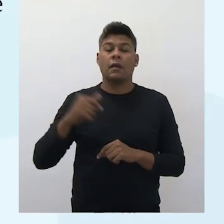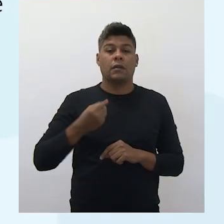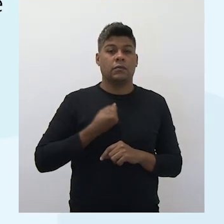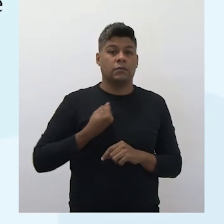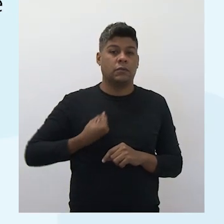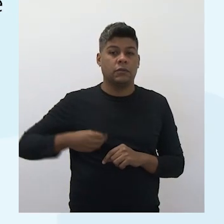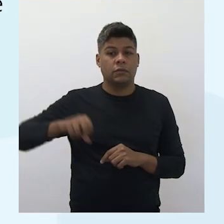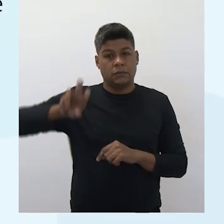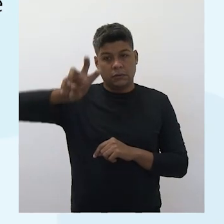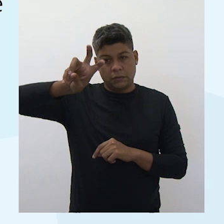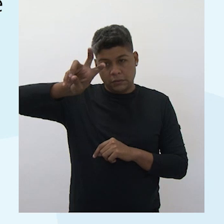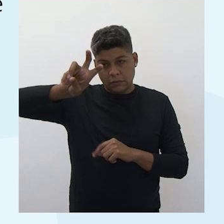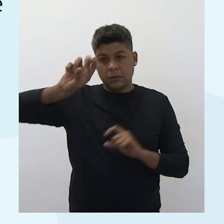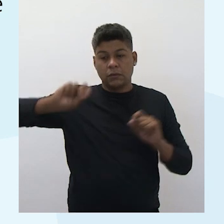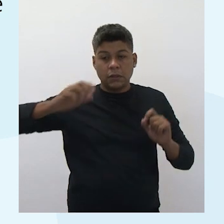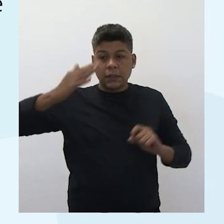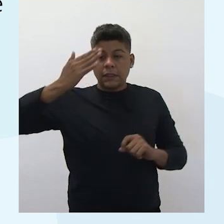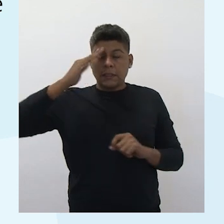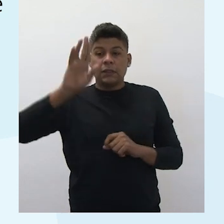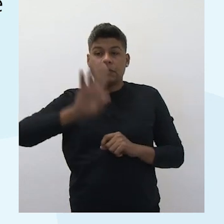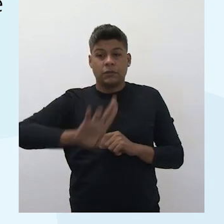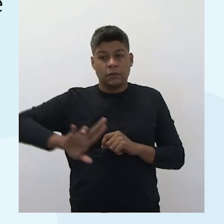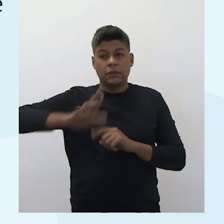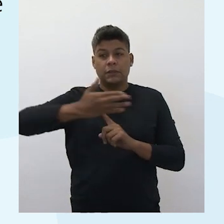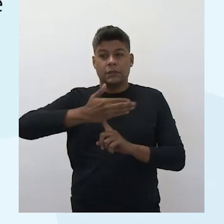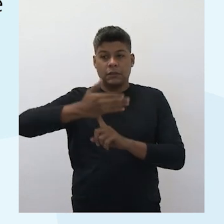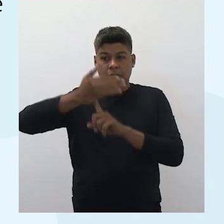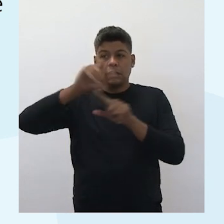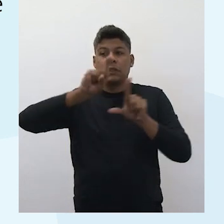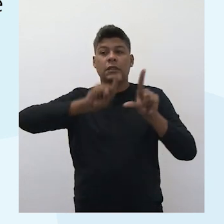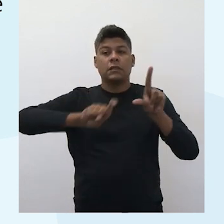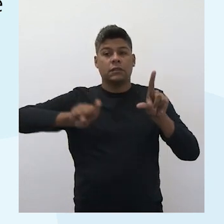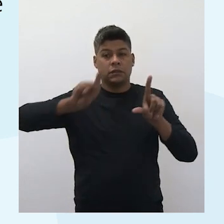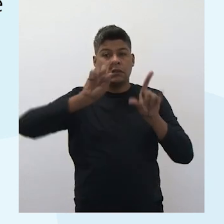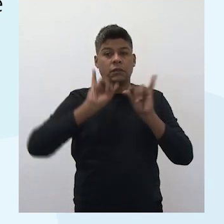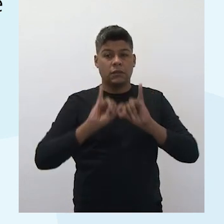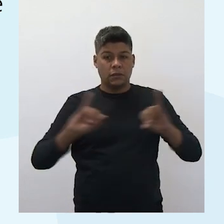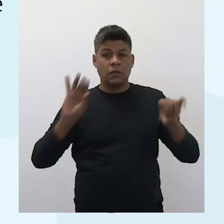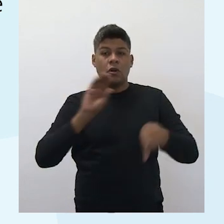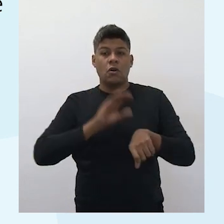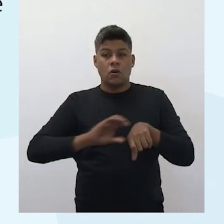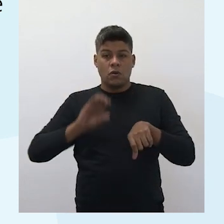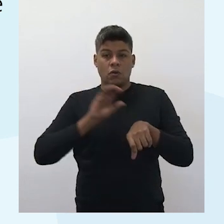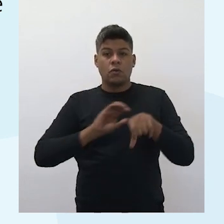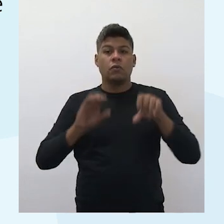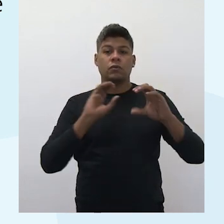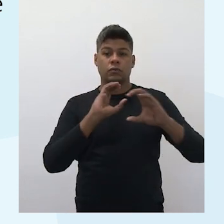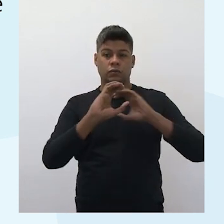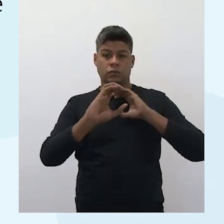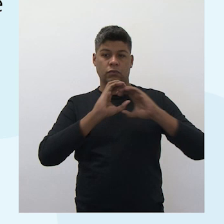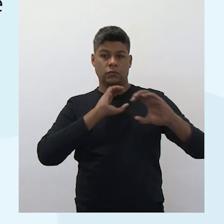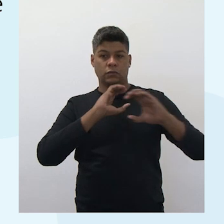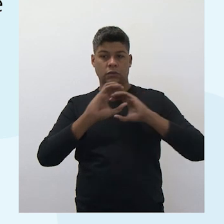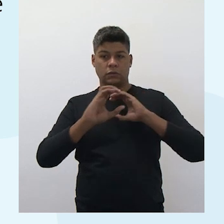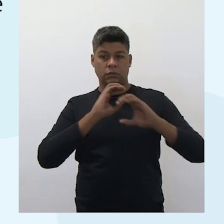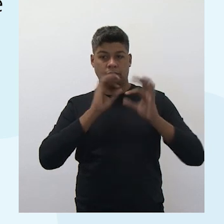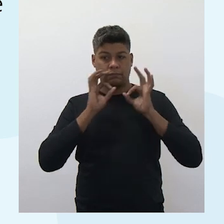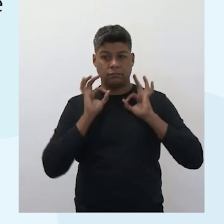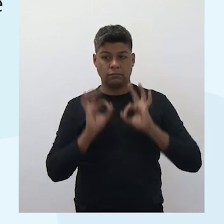5, que é compreender e utilizar tecnologias digitais de informação e comunicação de forma